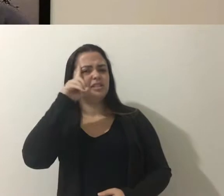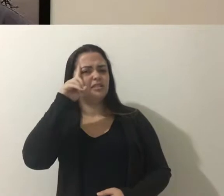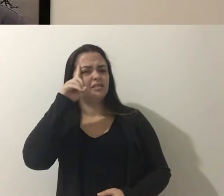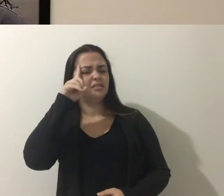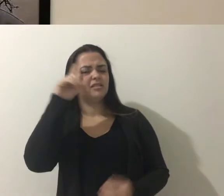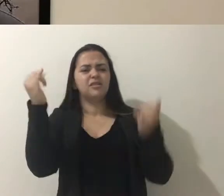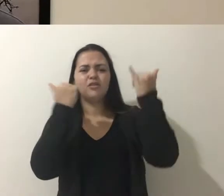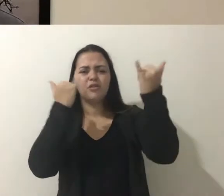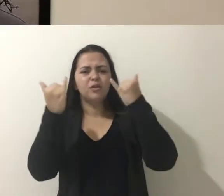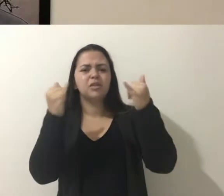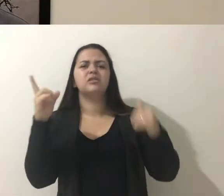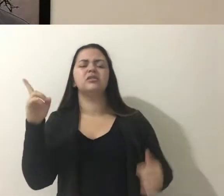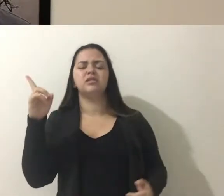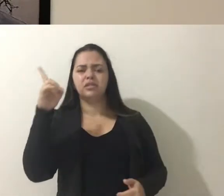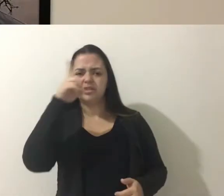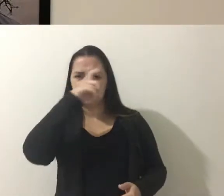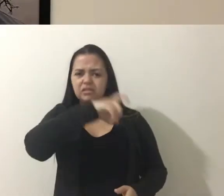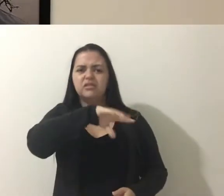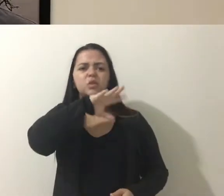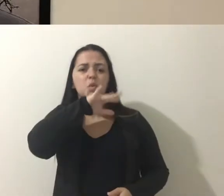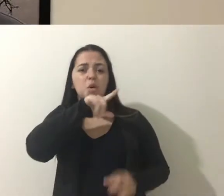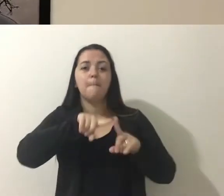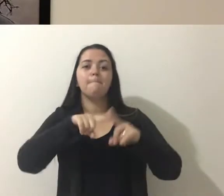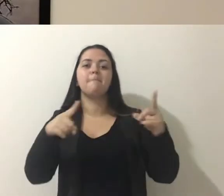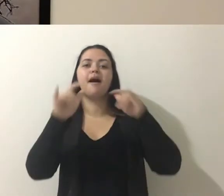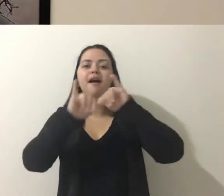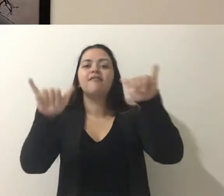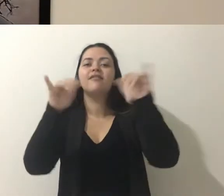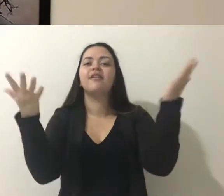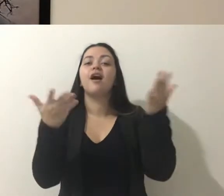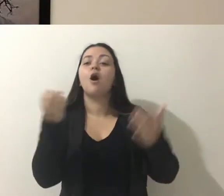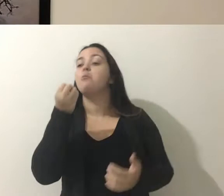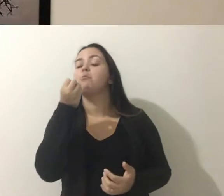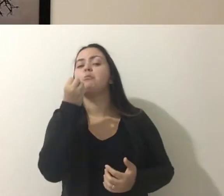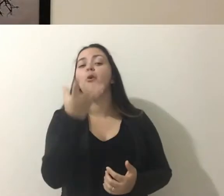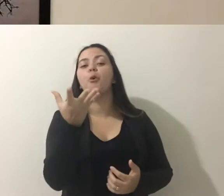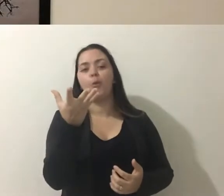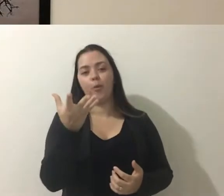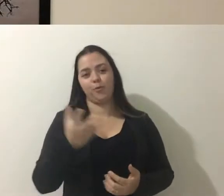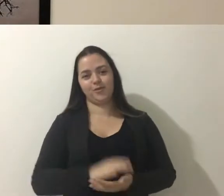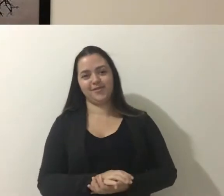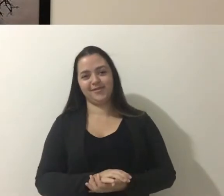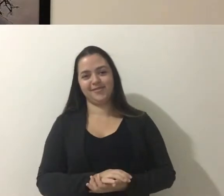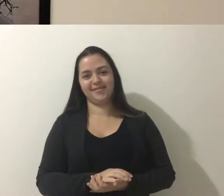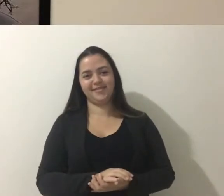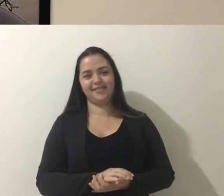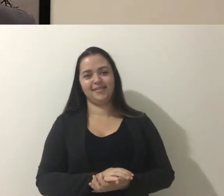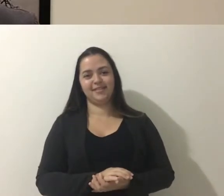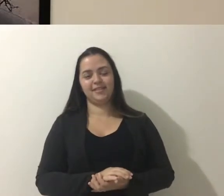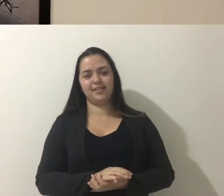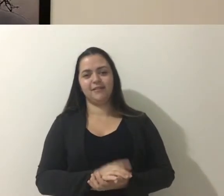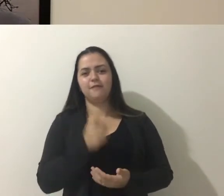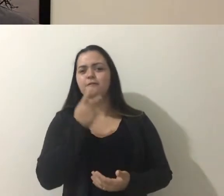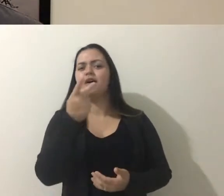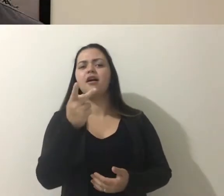de notícias ruins, mas eu tenho uma notícia boa para lhe dar nesta ocasião. Então eu quero dizer para você que